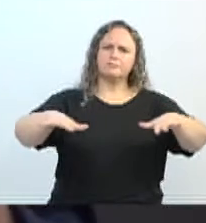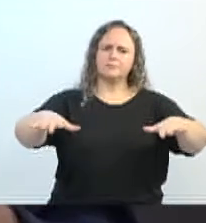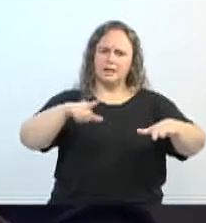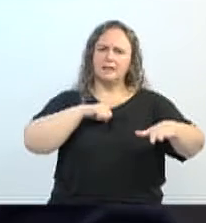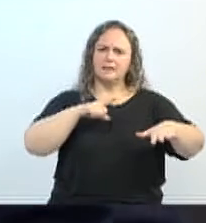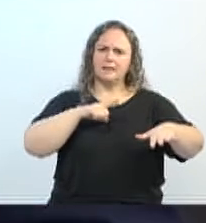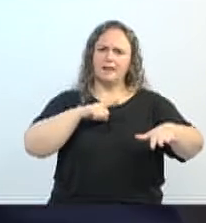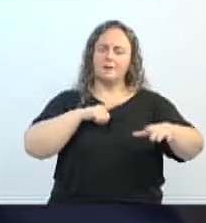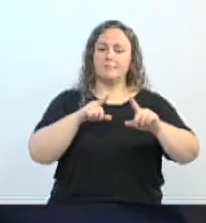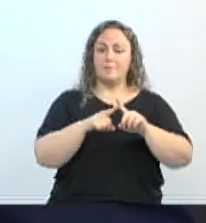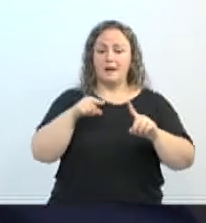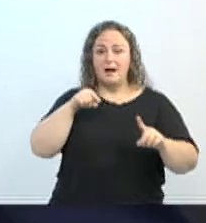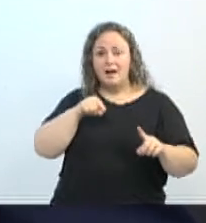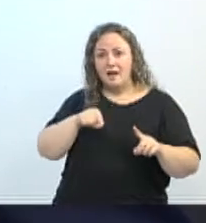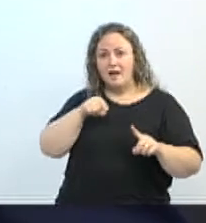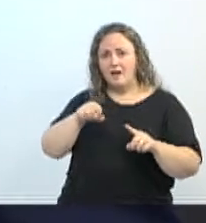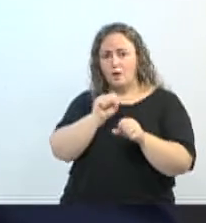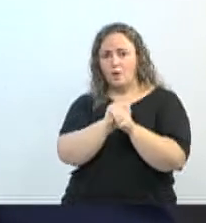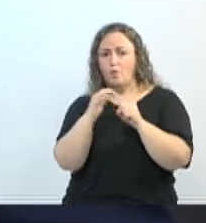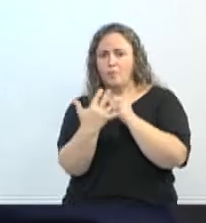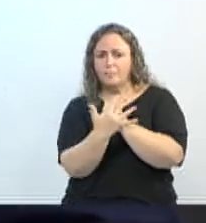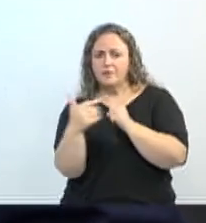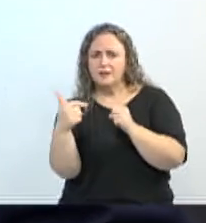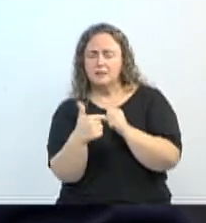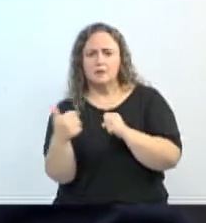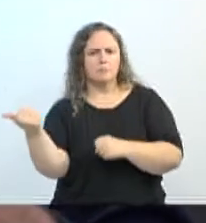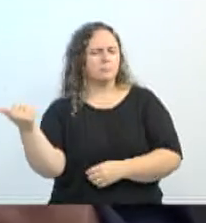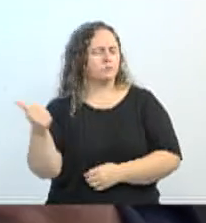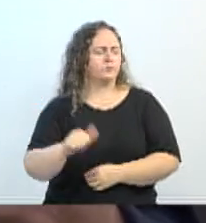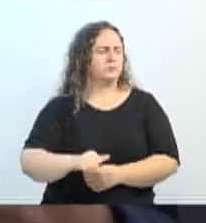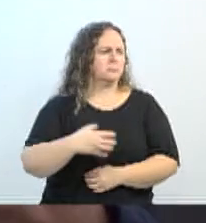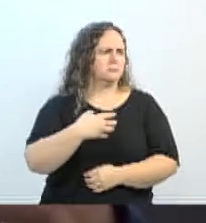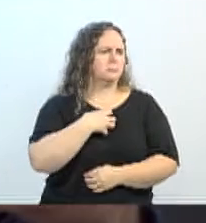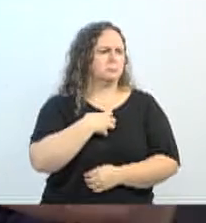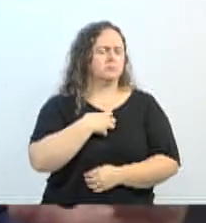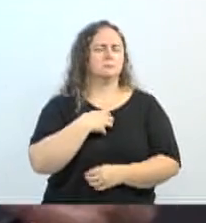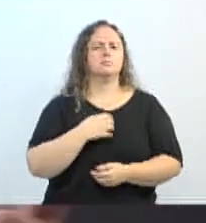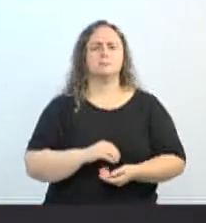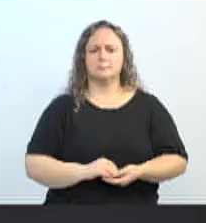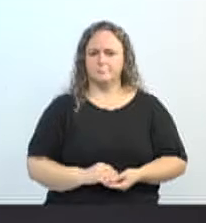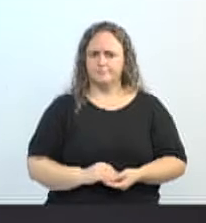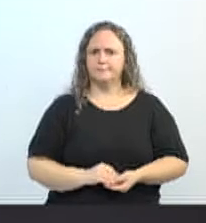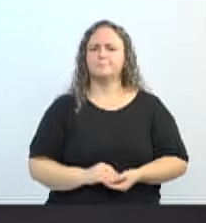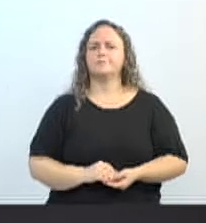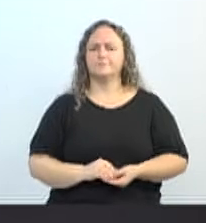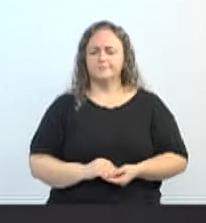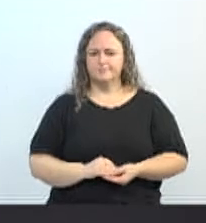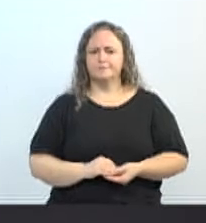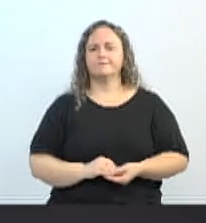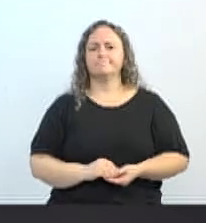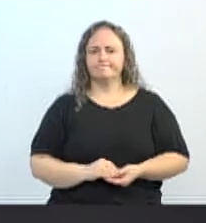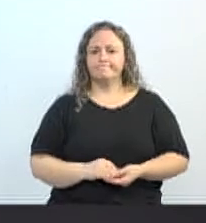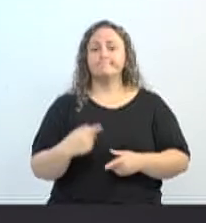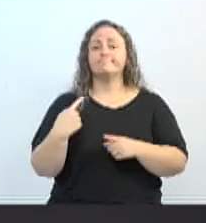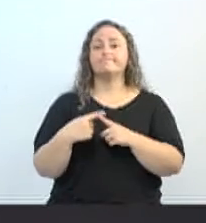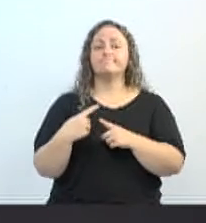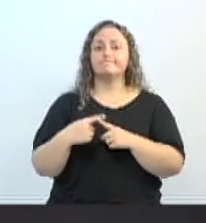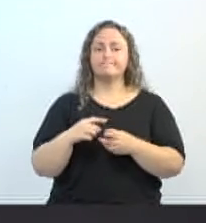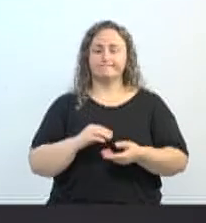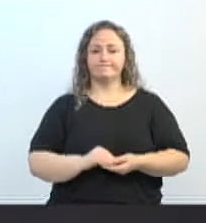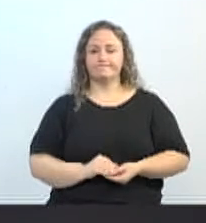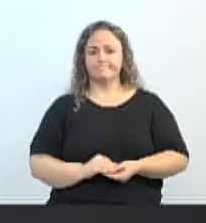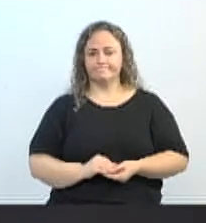foi significativamente impactante, principalmente por todas as nuances que envolvem,